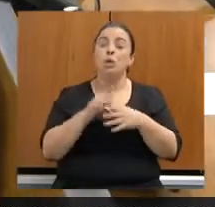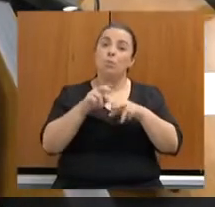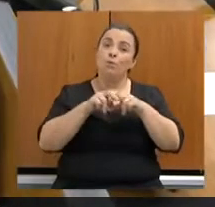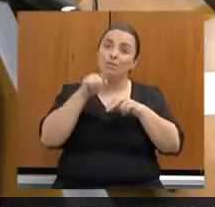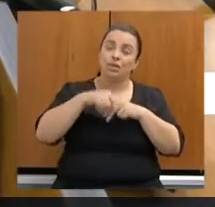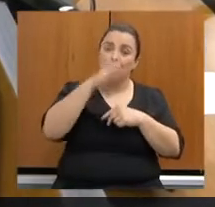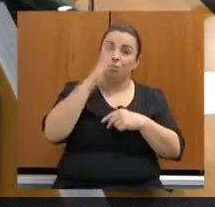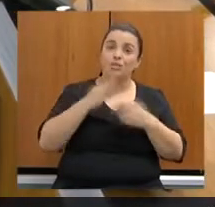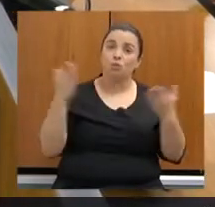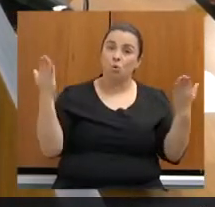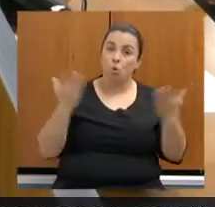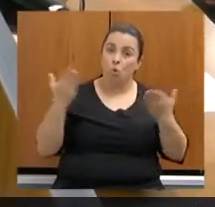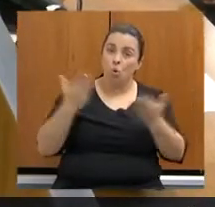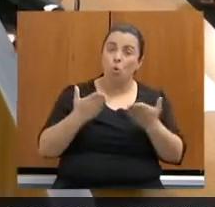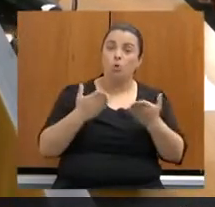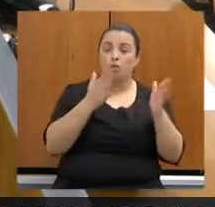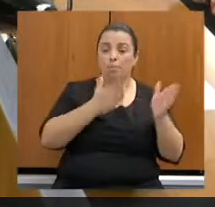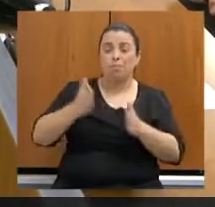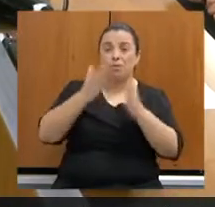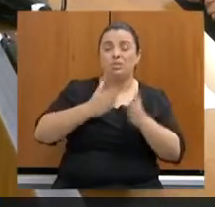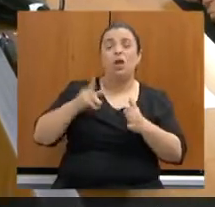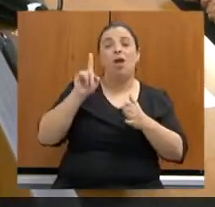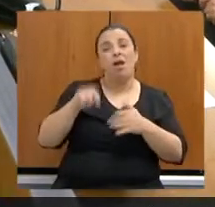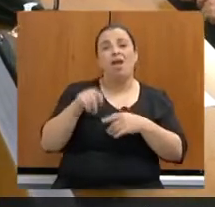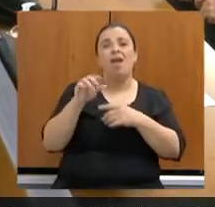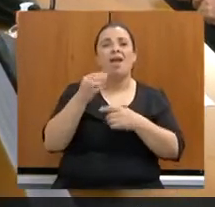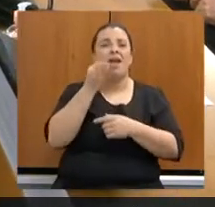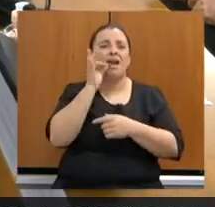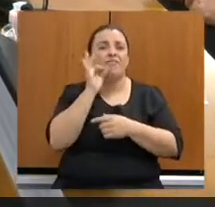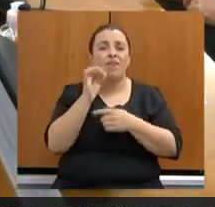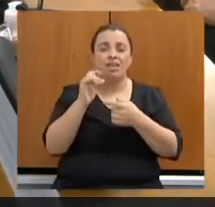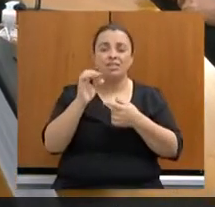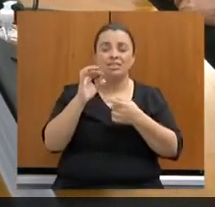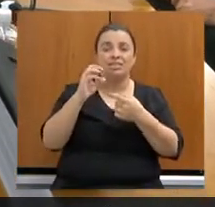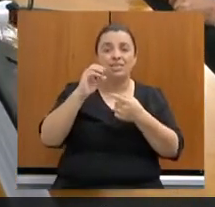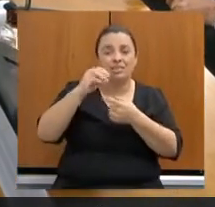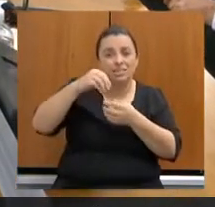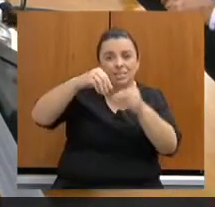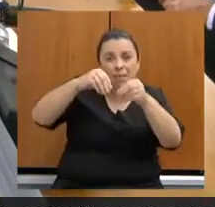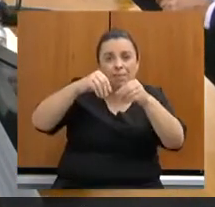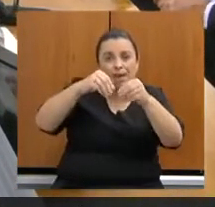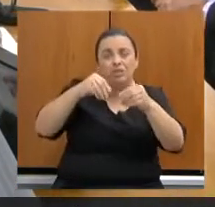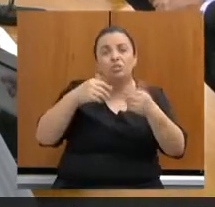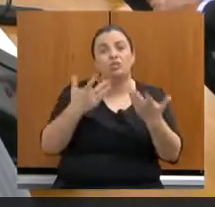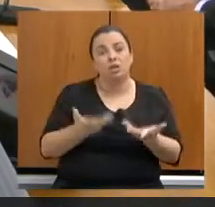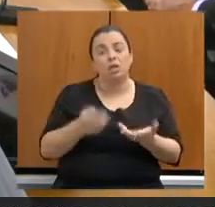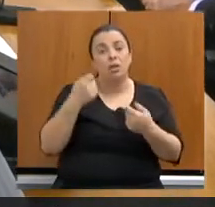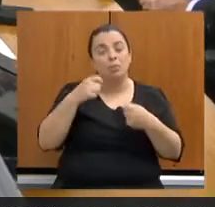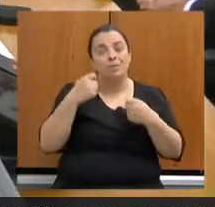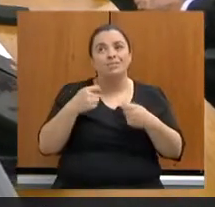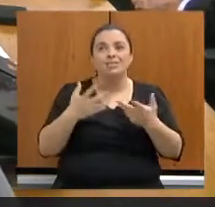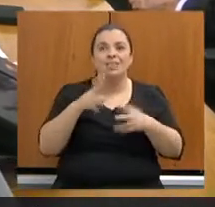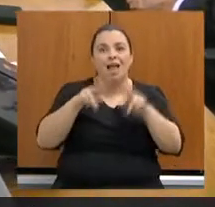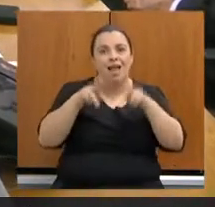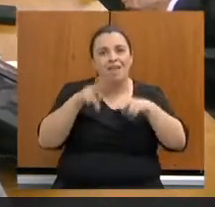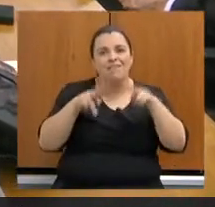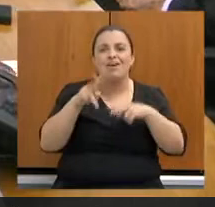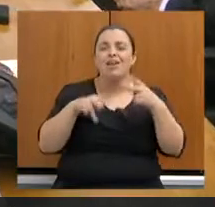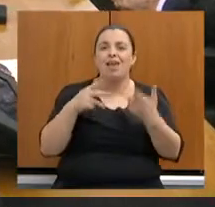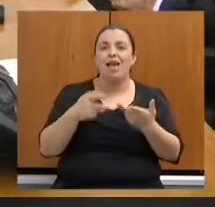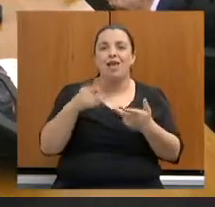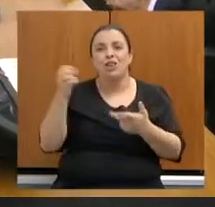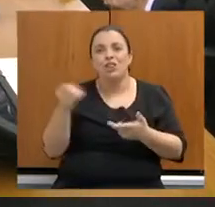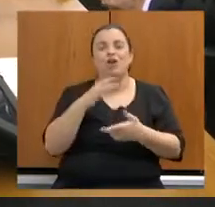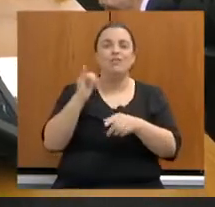agrega valor é em outros países não é a gente tem que com certeza trabalhar isso e em relação ao Hospital